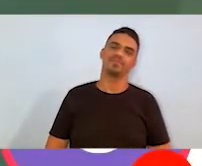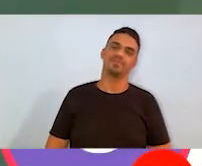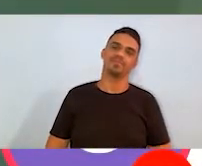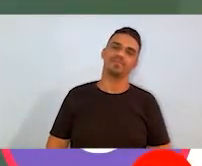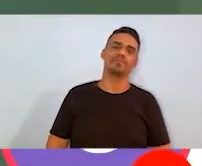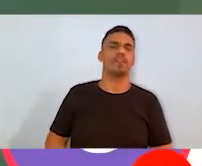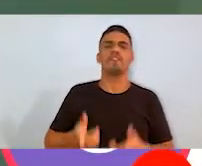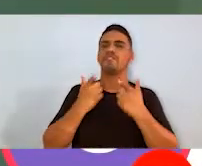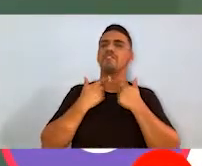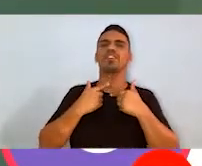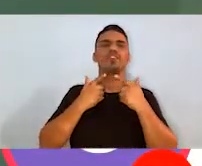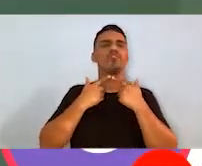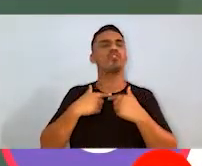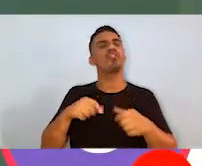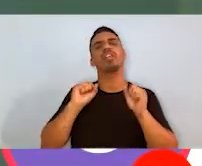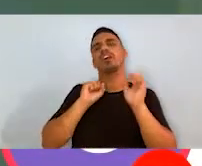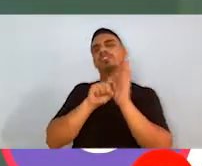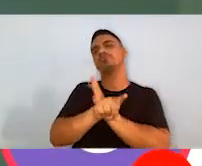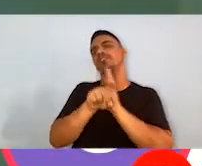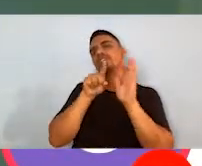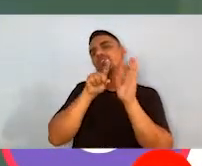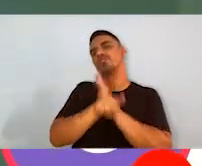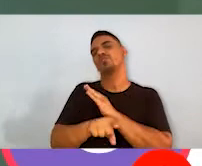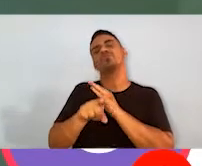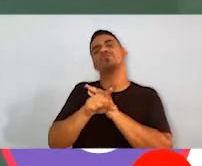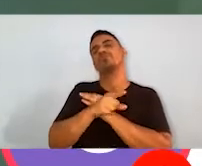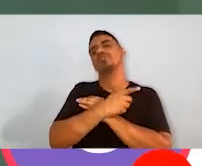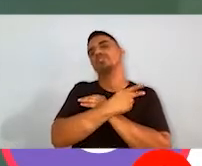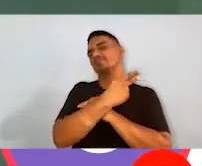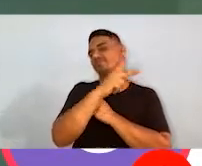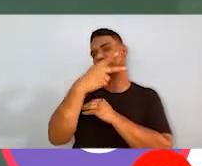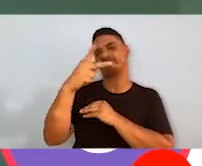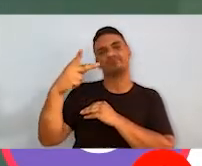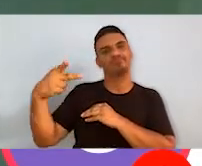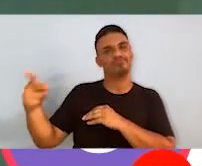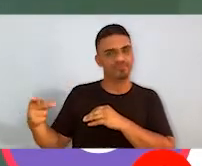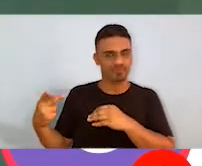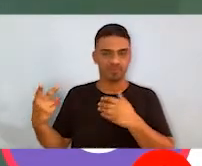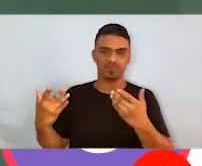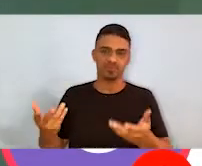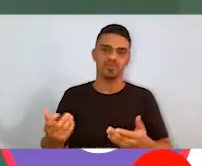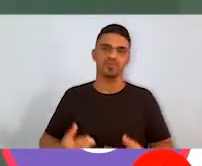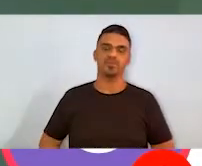mas fique à vontade para fazer outras perguntas.